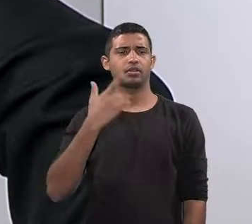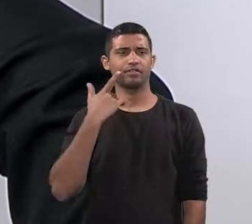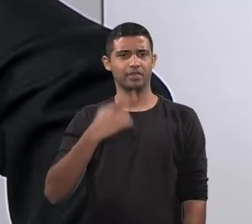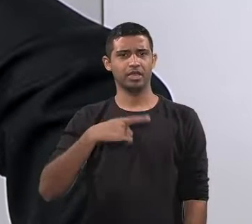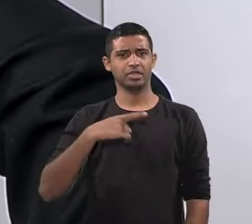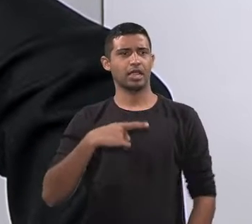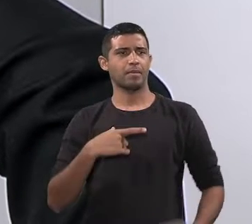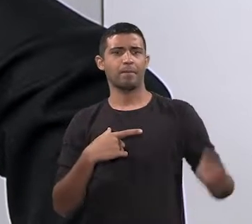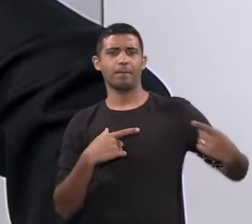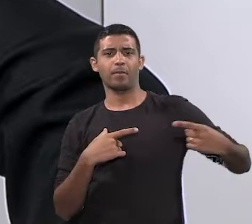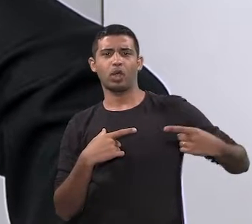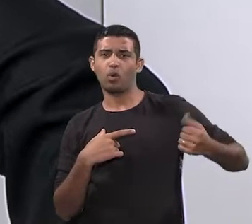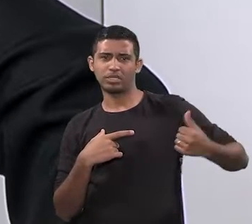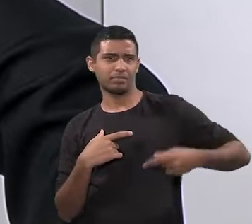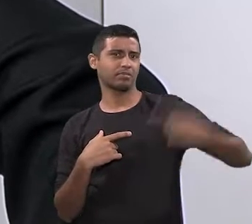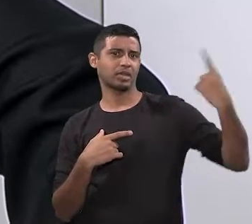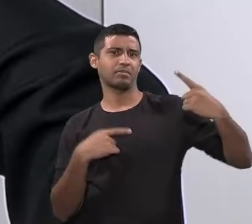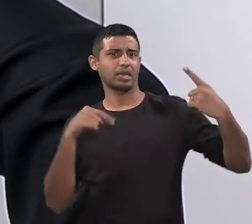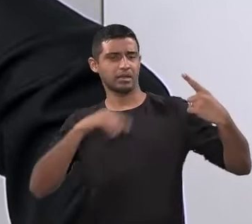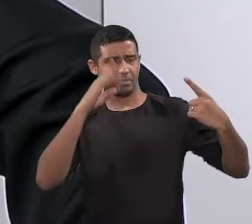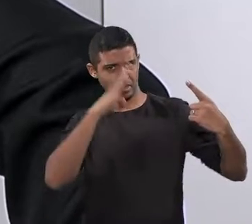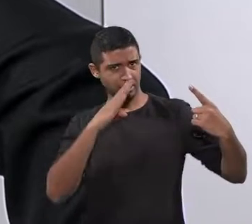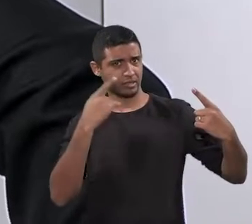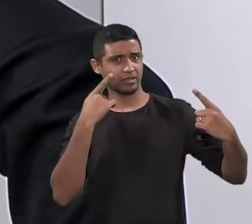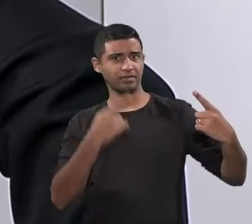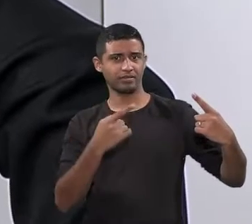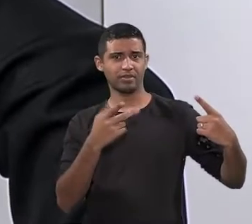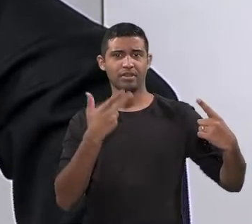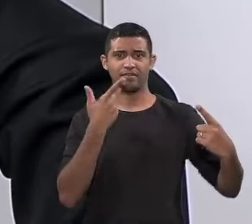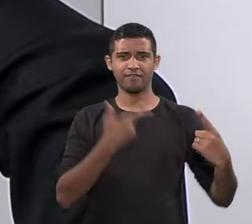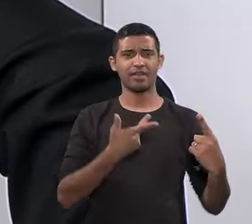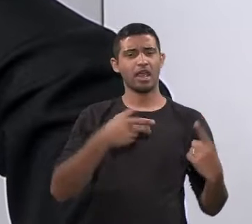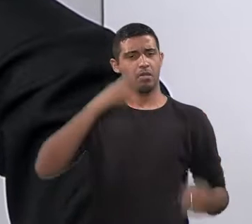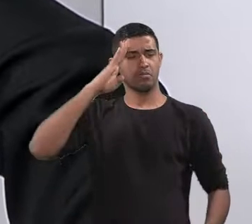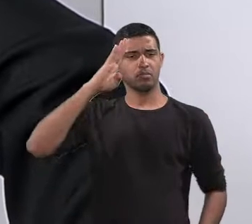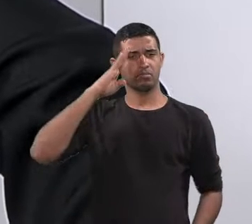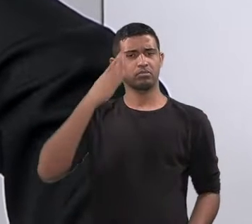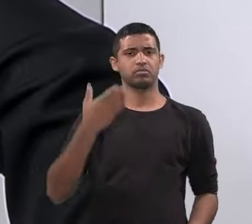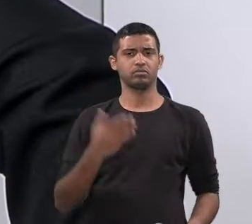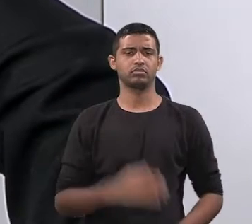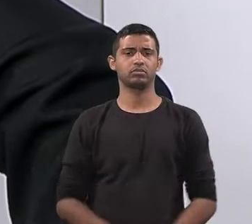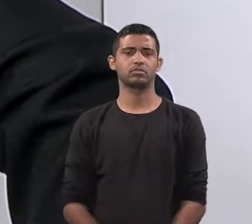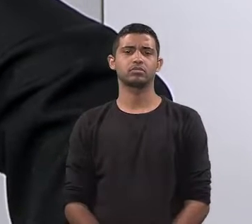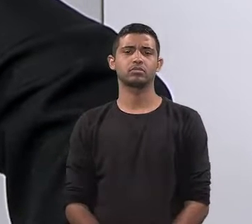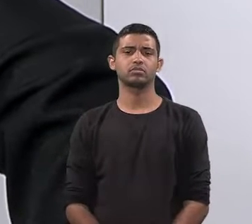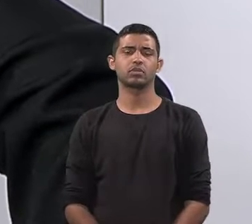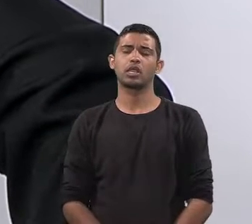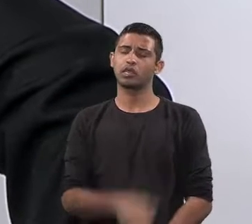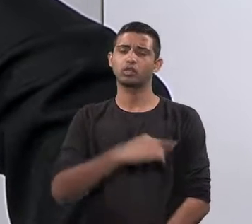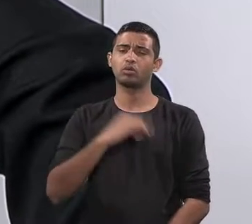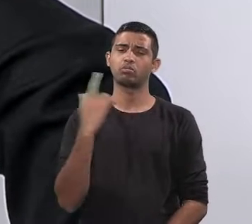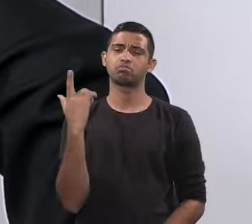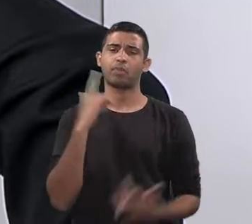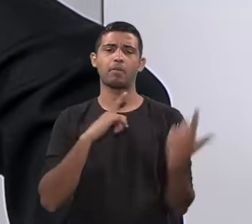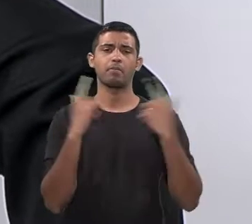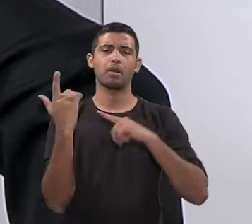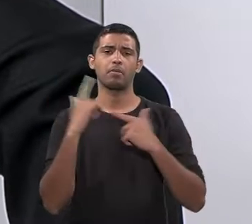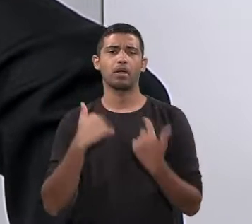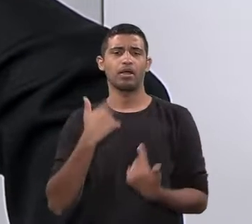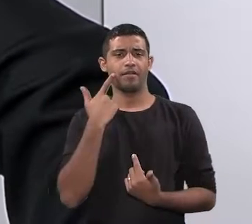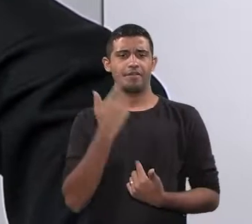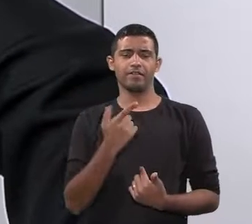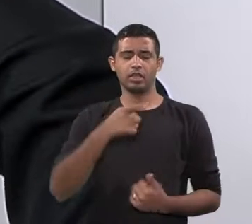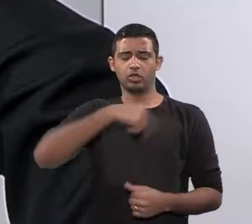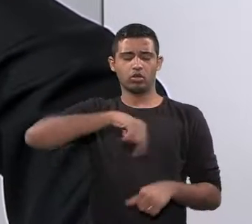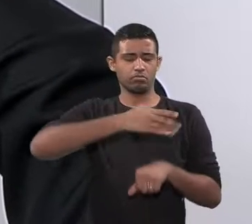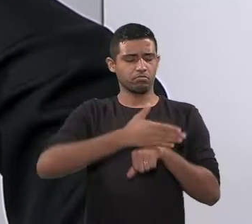assim, bem destacado no Brasil, nos resultados de PICA, EFON, IME, ITA. E nós temos conseguido,